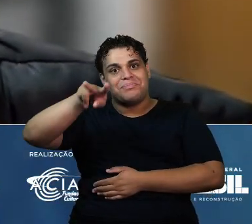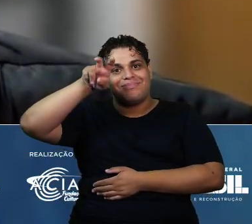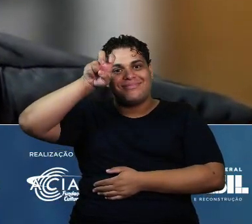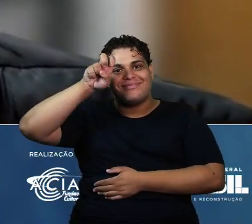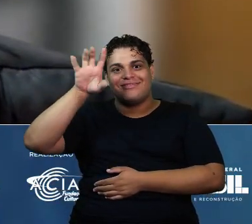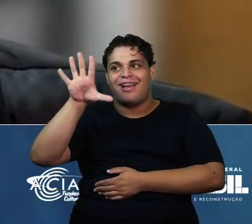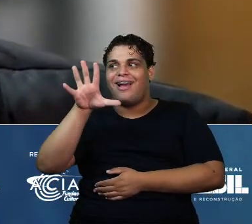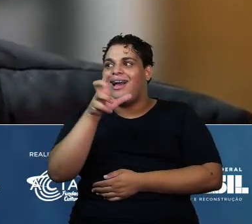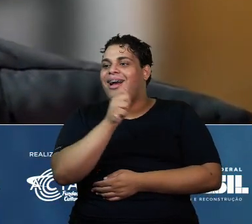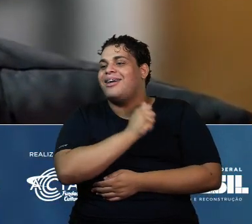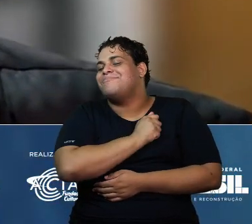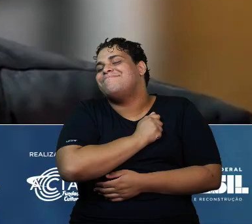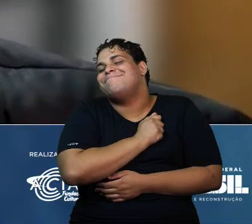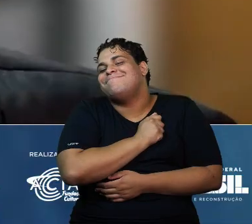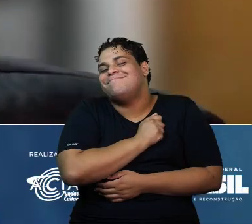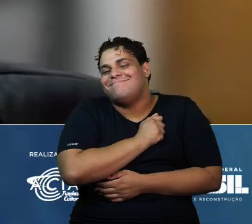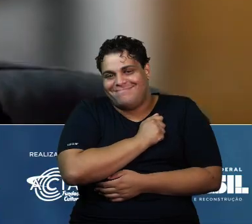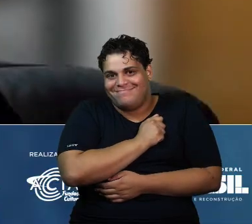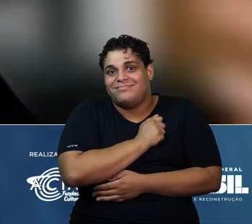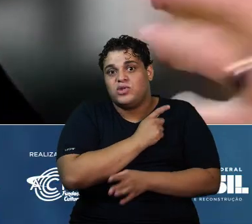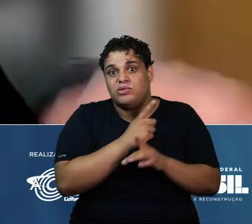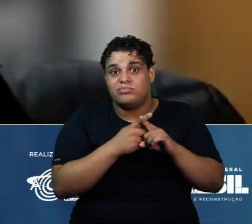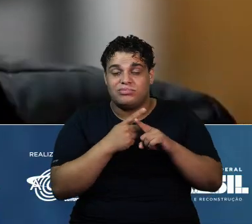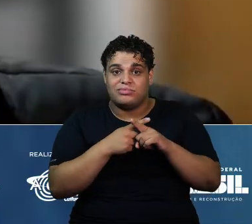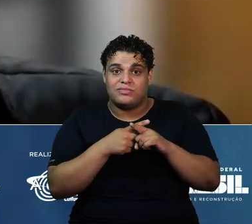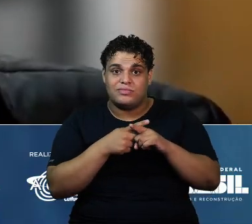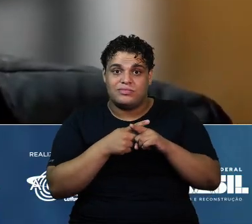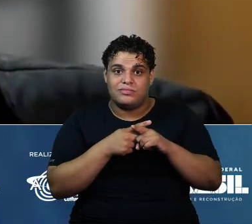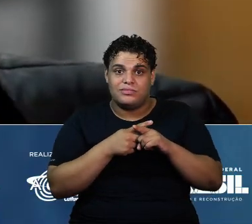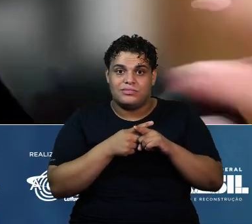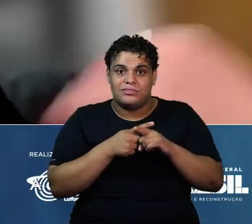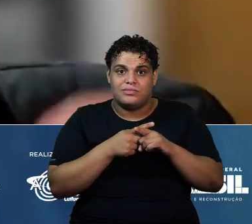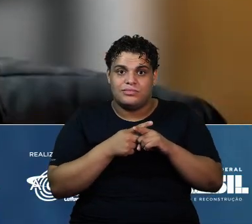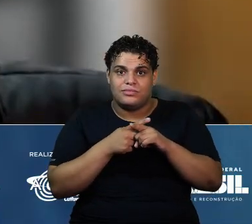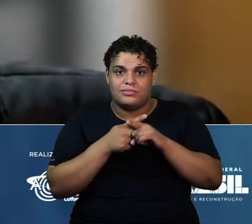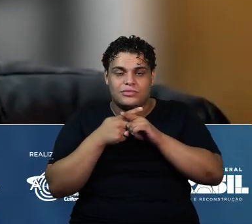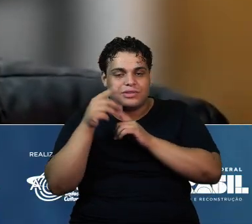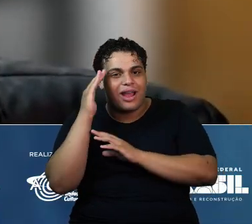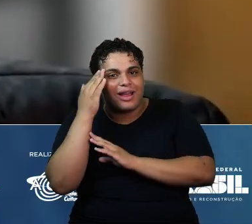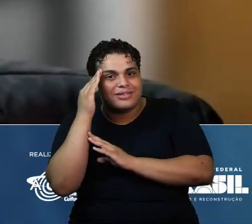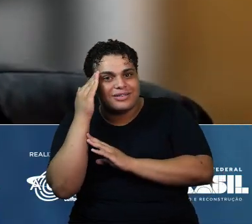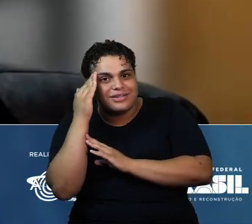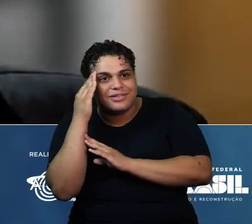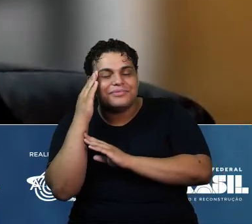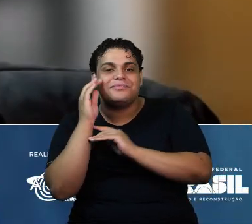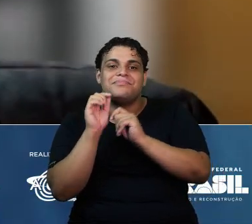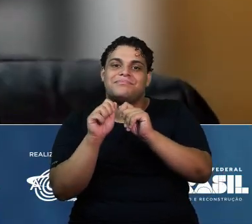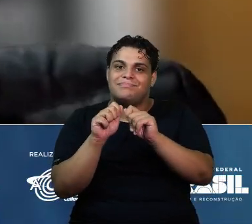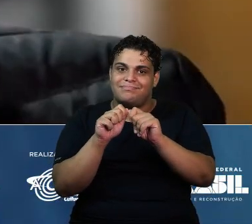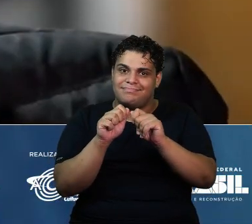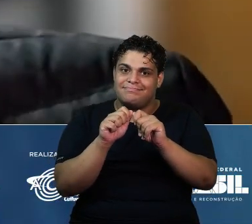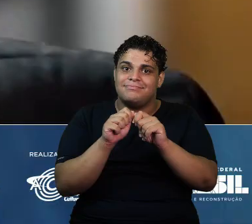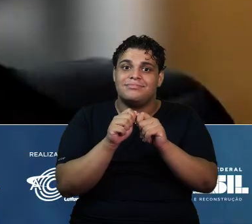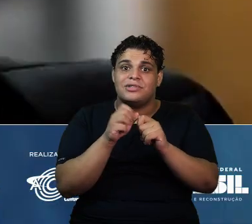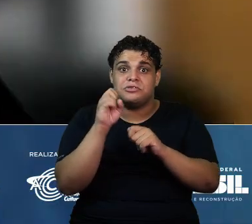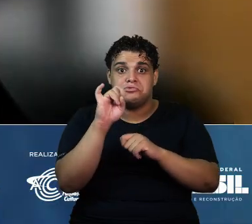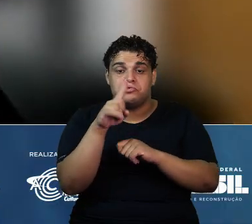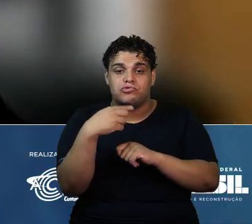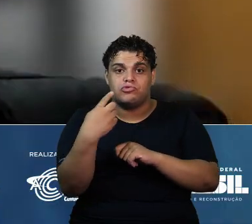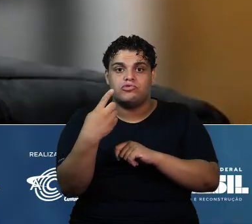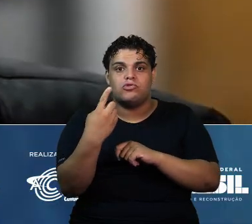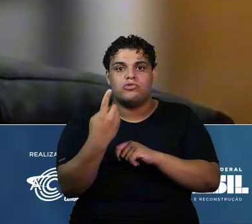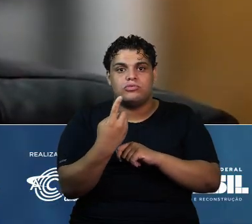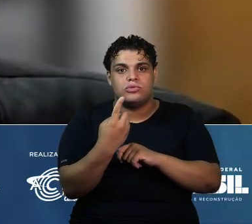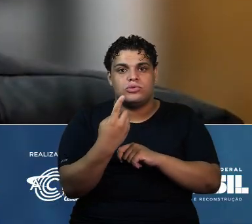é apaixonado pelo que ele faz, porque ele tem entronizado dentro disso, ele entendeu isso e faz. Então, se a gente puder